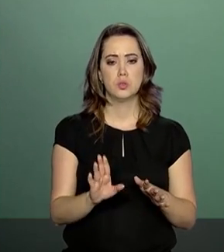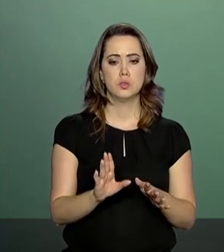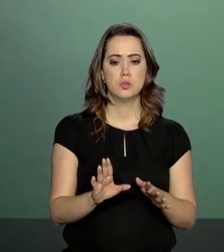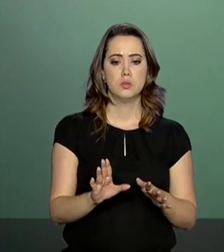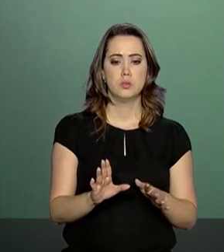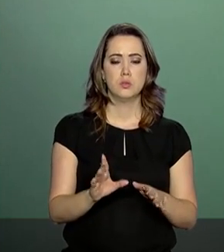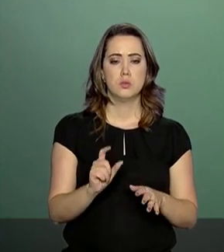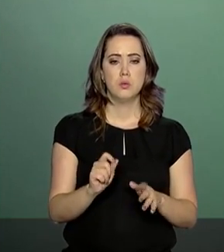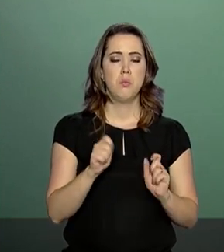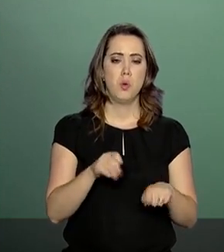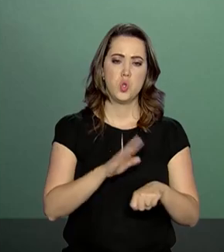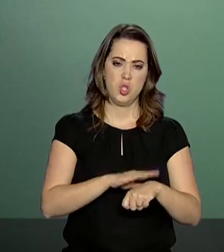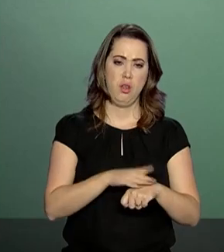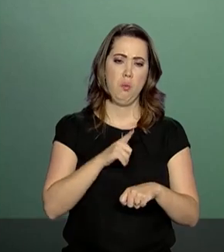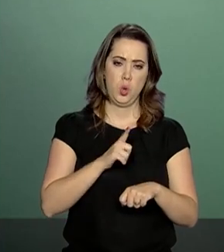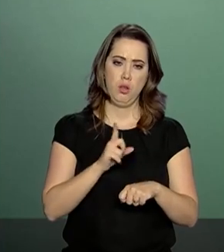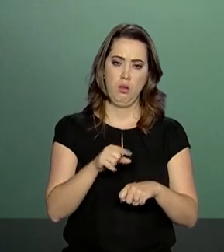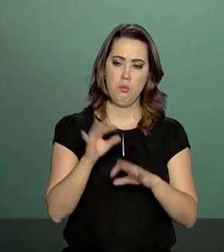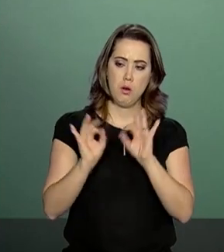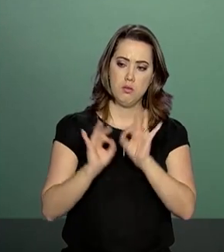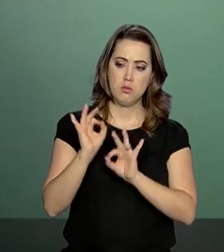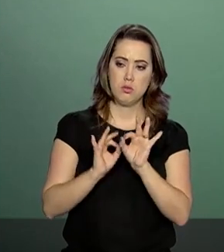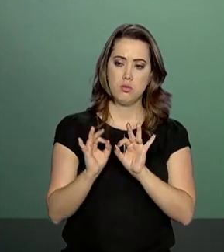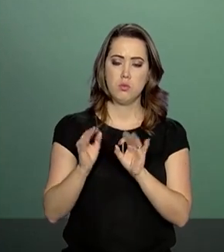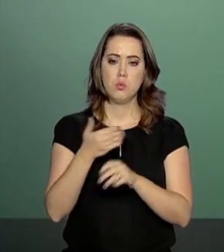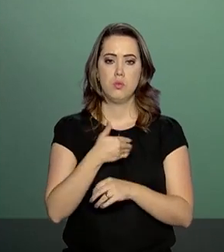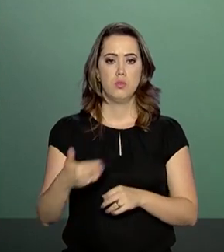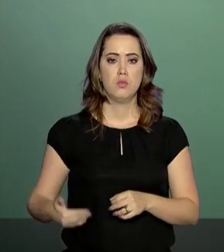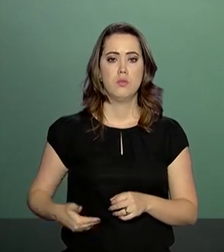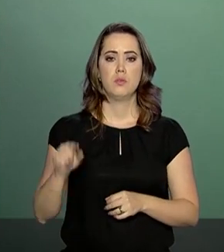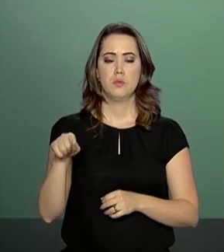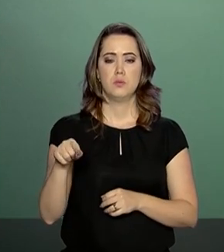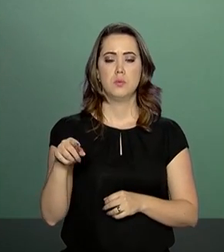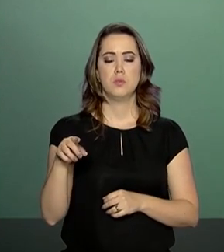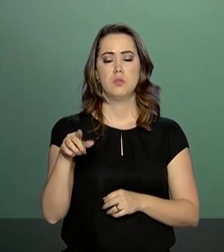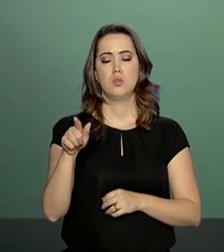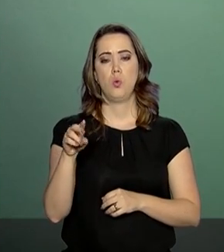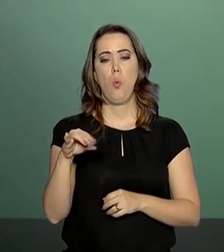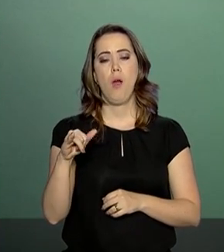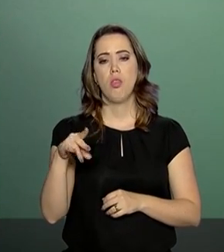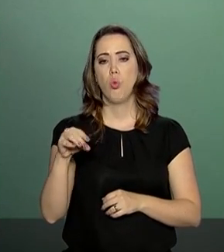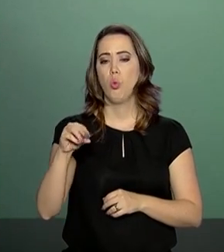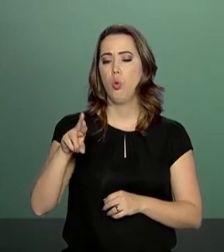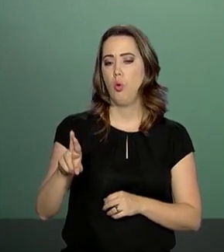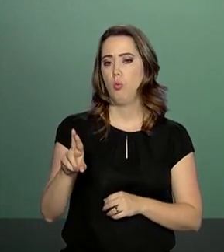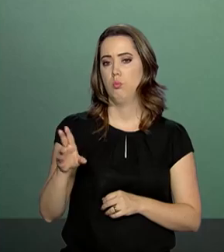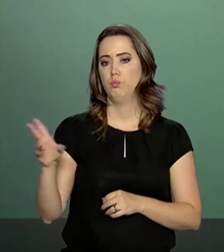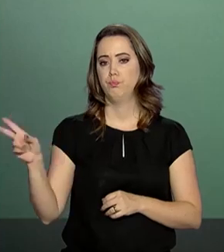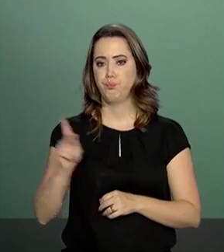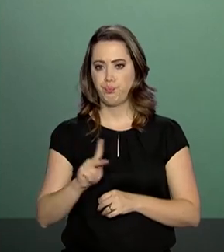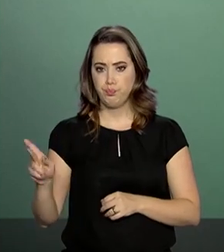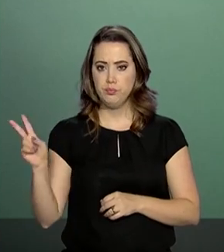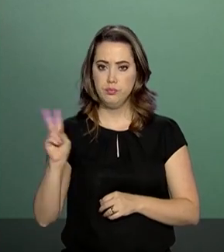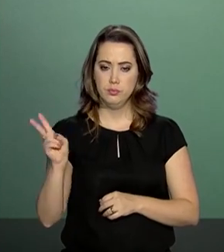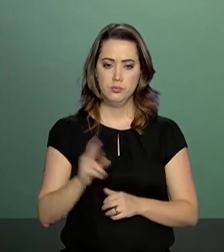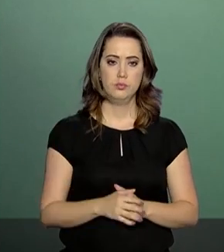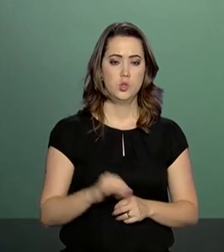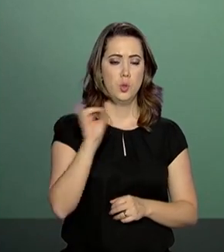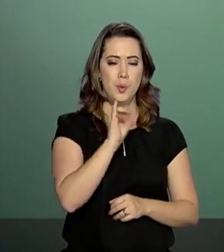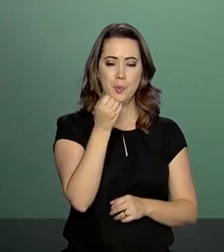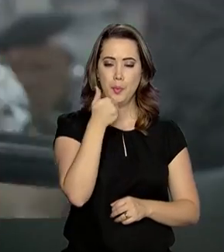eh tempo para esse planejamento por parte do governo do presidente guaidó tudo bom Boa noite